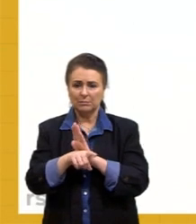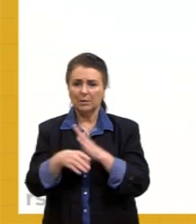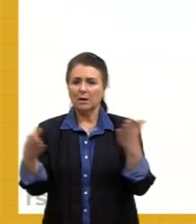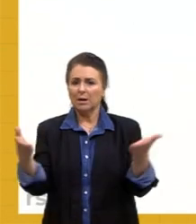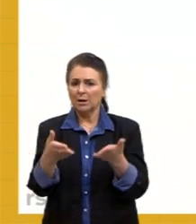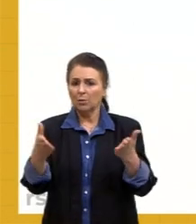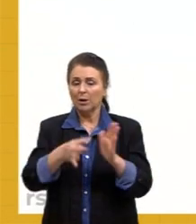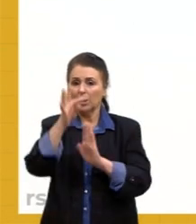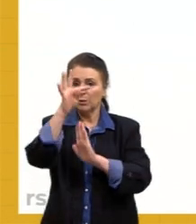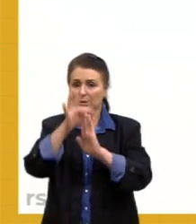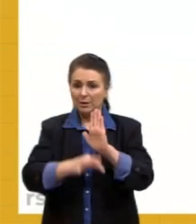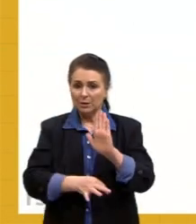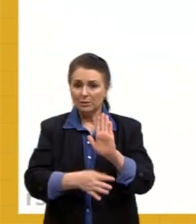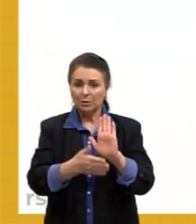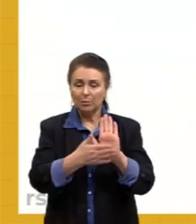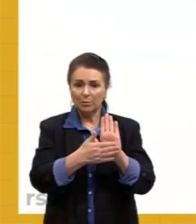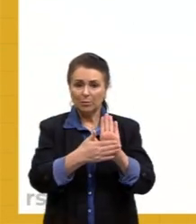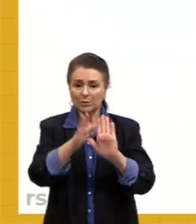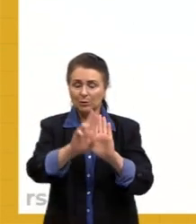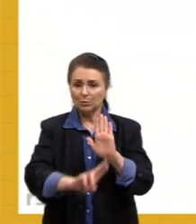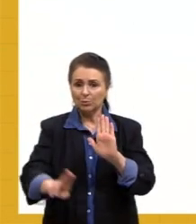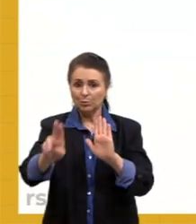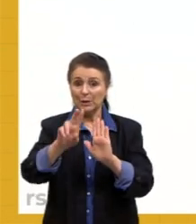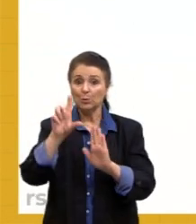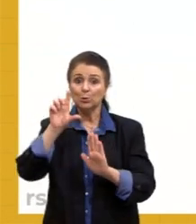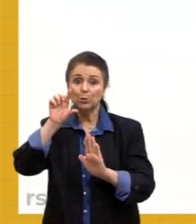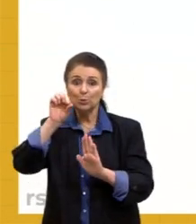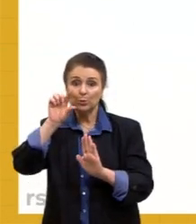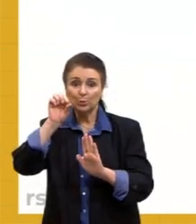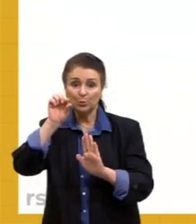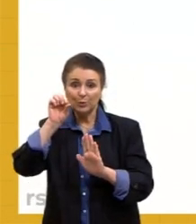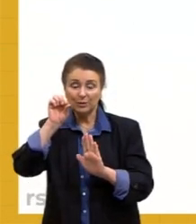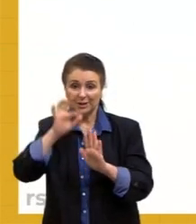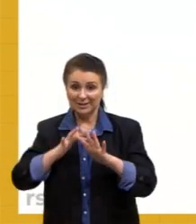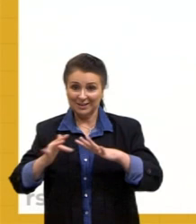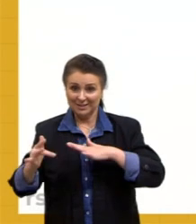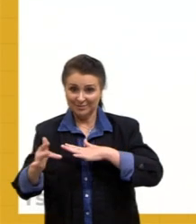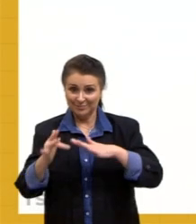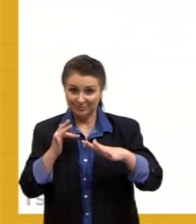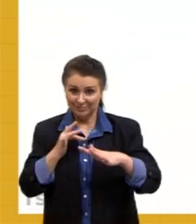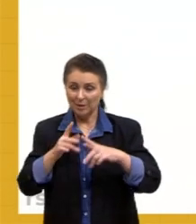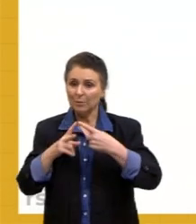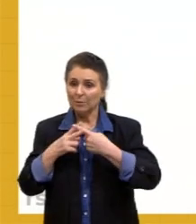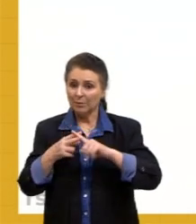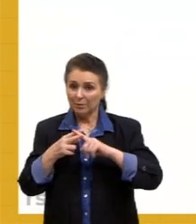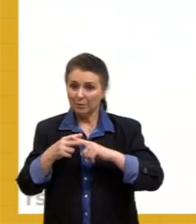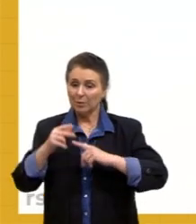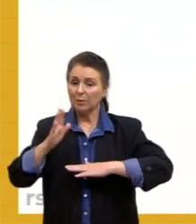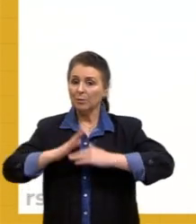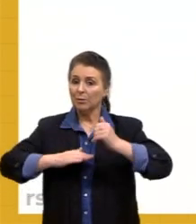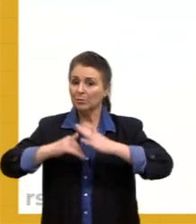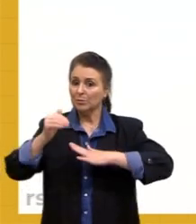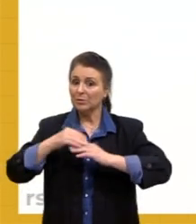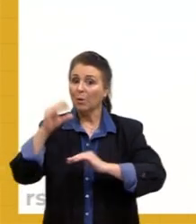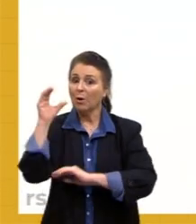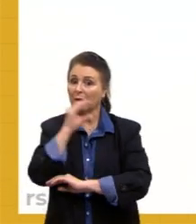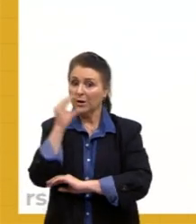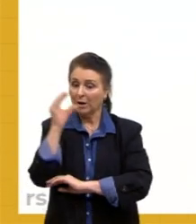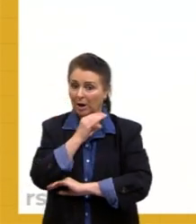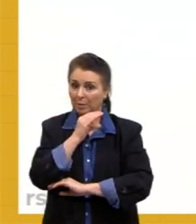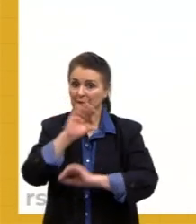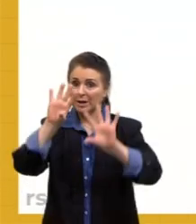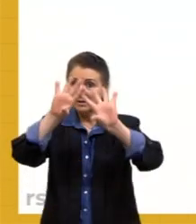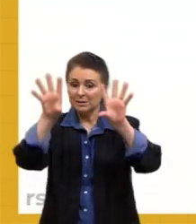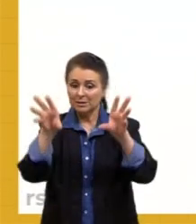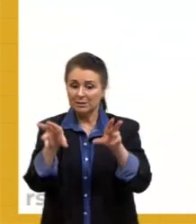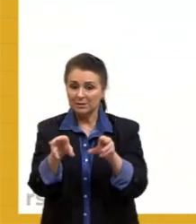o texto traz uma proposta de utilização do Twitter como ferramenta que proporciona uma construção rápida sintética e